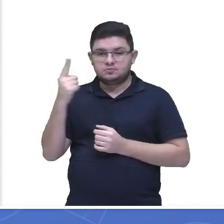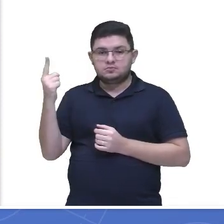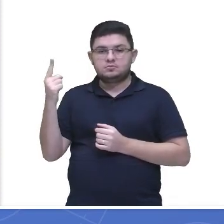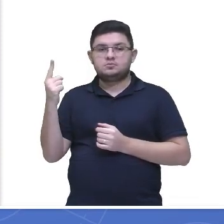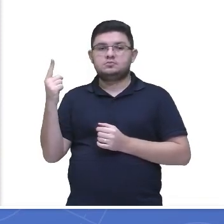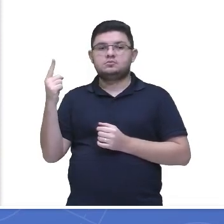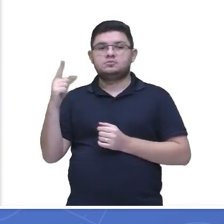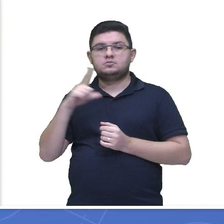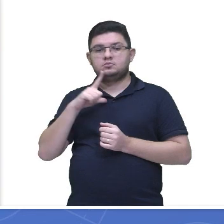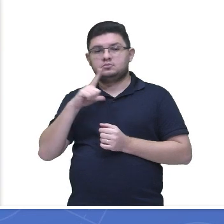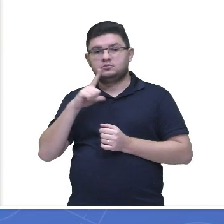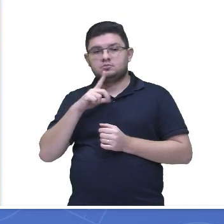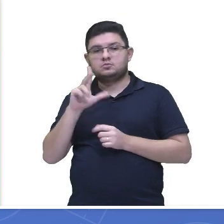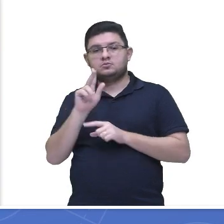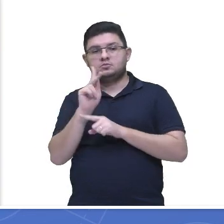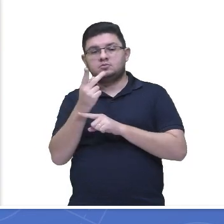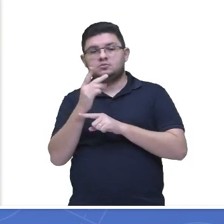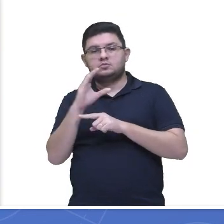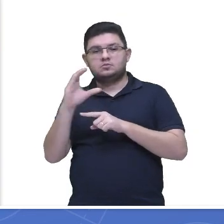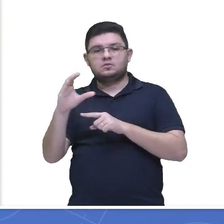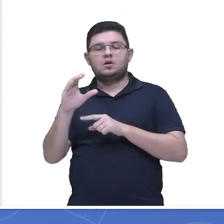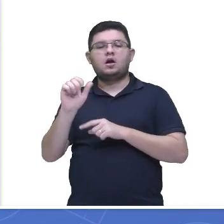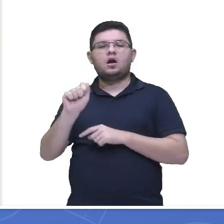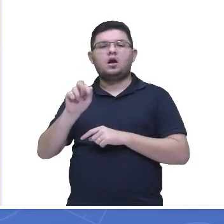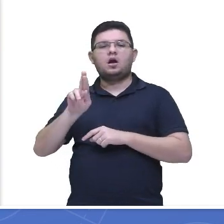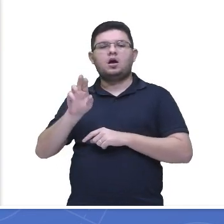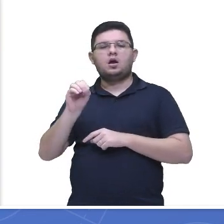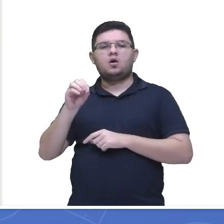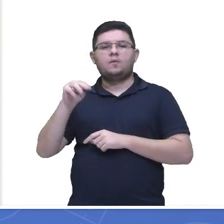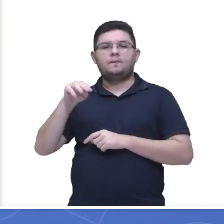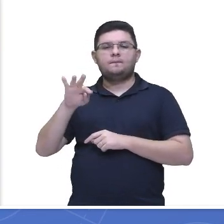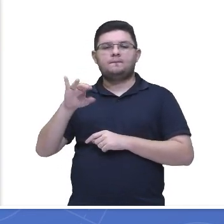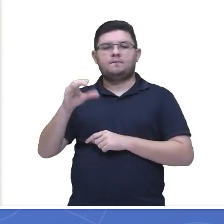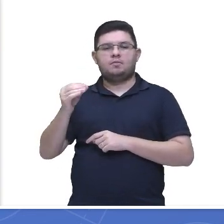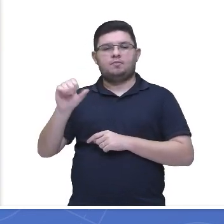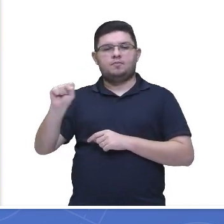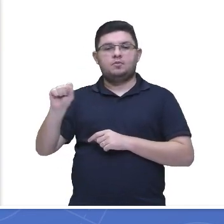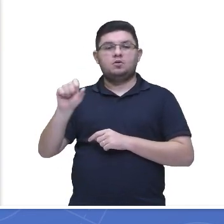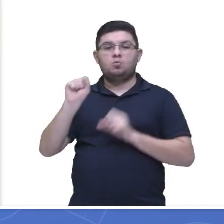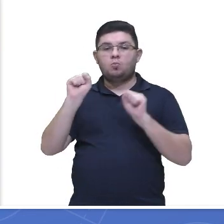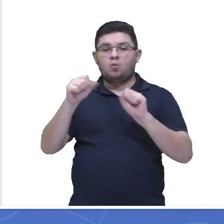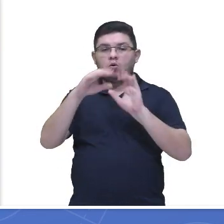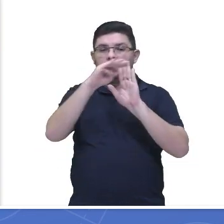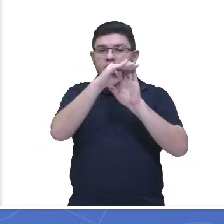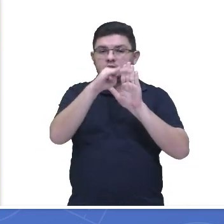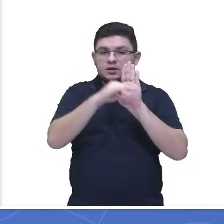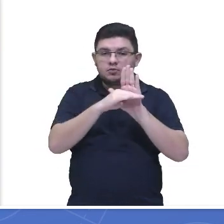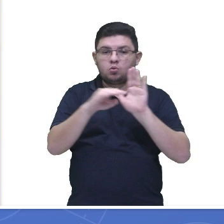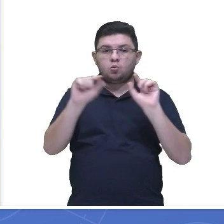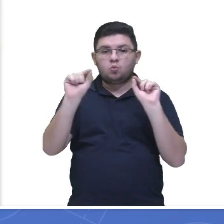Os hidrocarbonetos aromáticos, eles podem ser classificados como